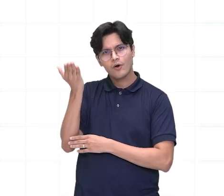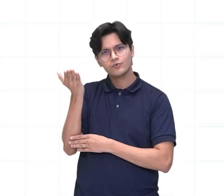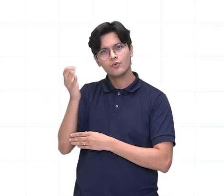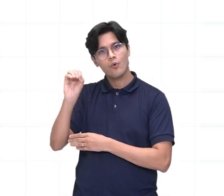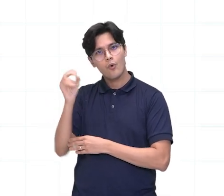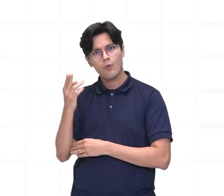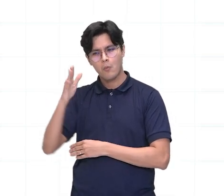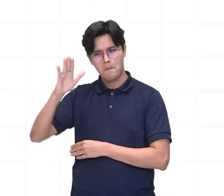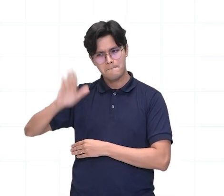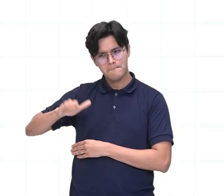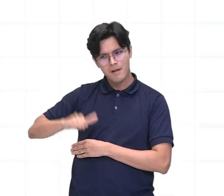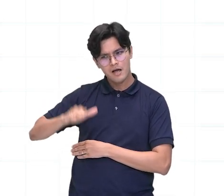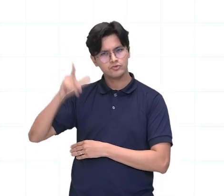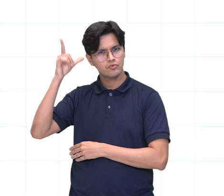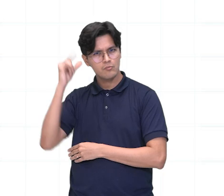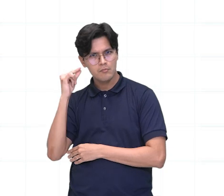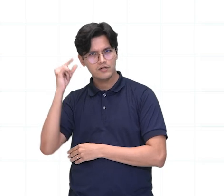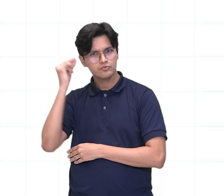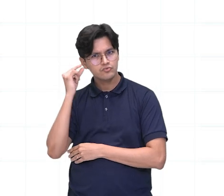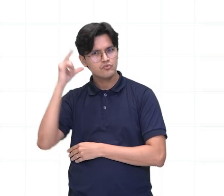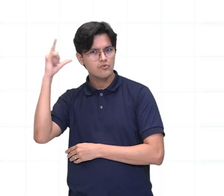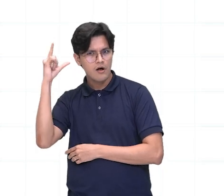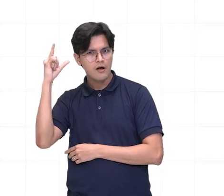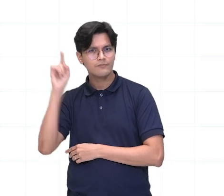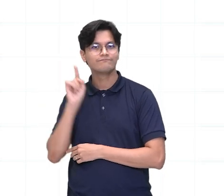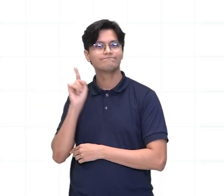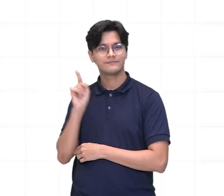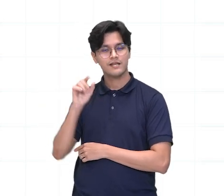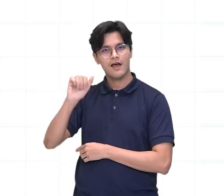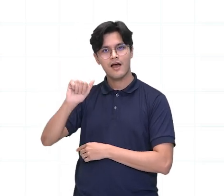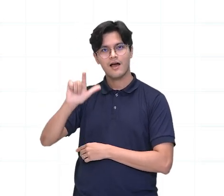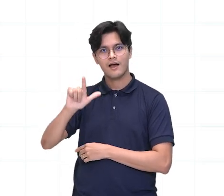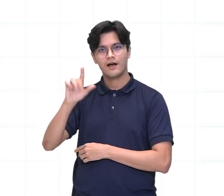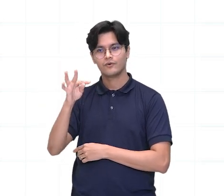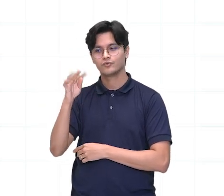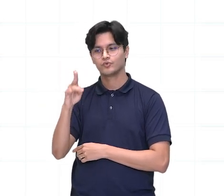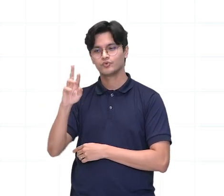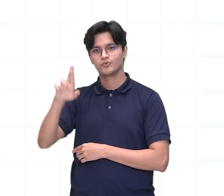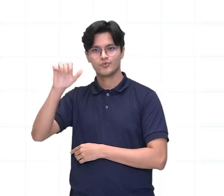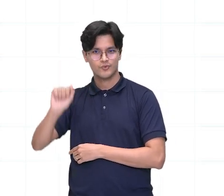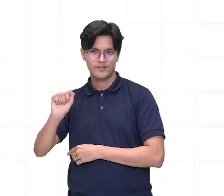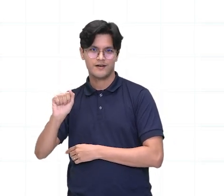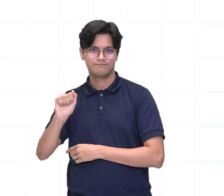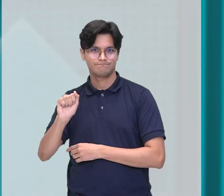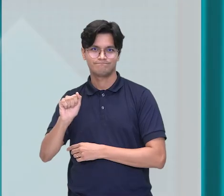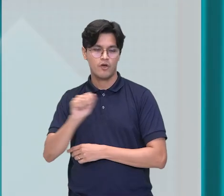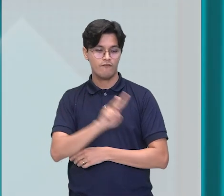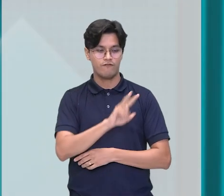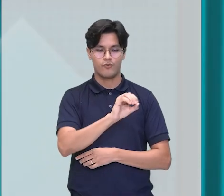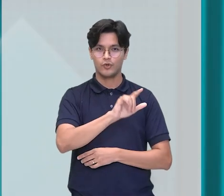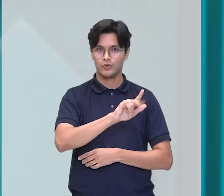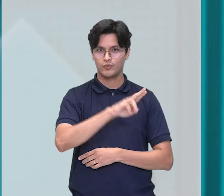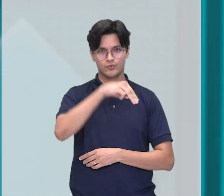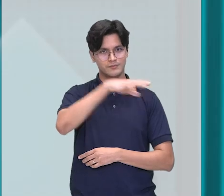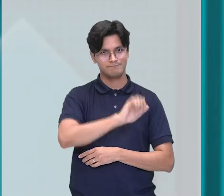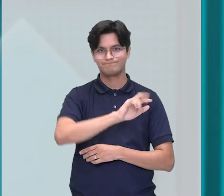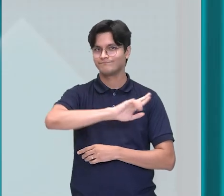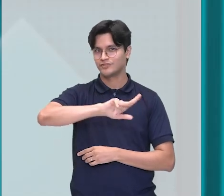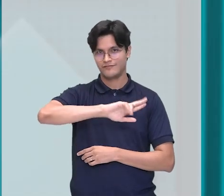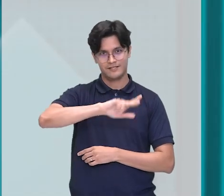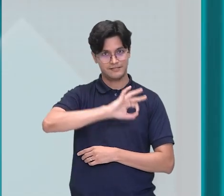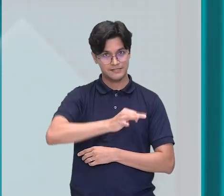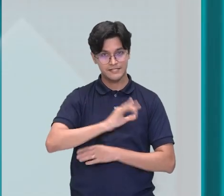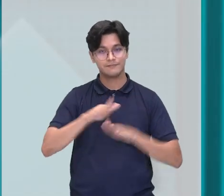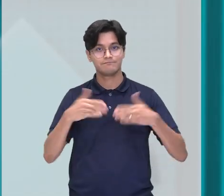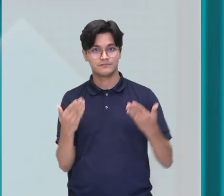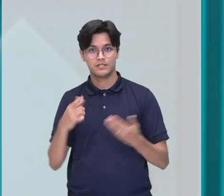sim à altura. Então, a altura ela é dividida em 2 partes, que